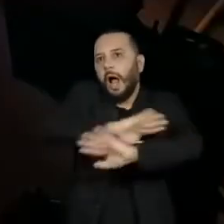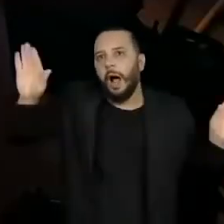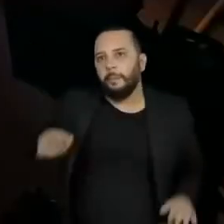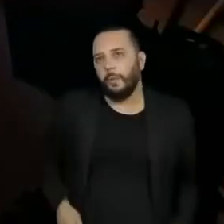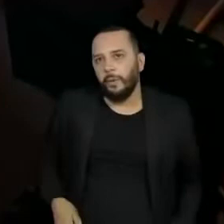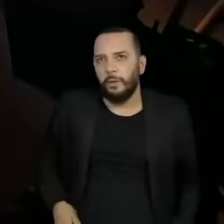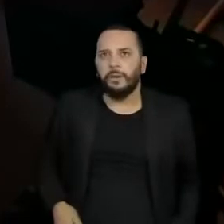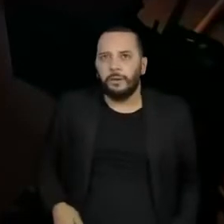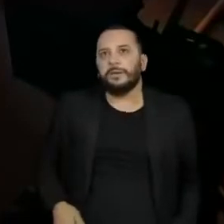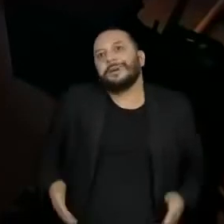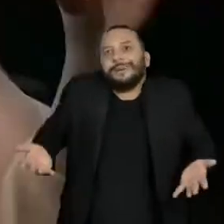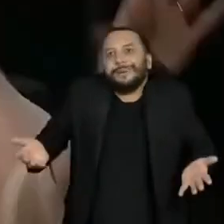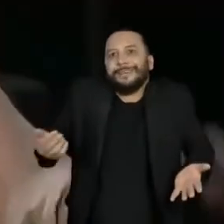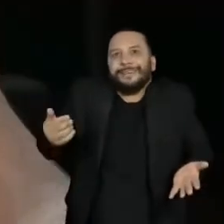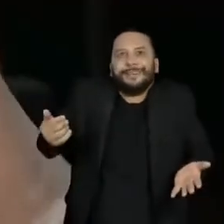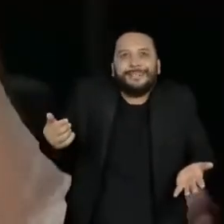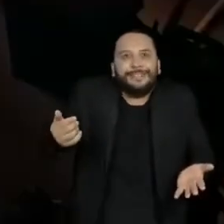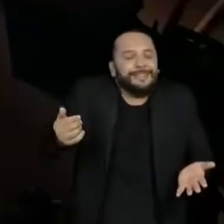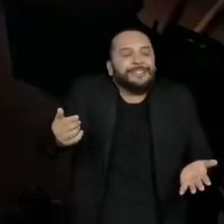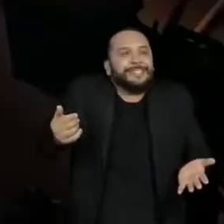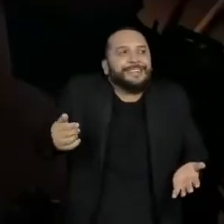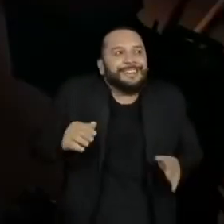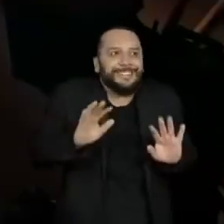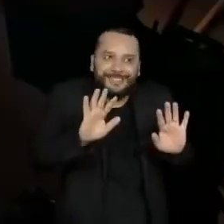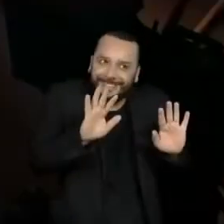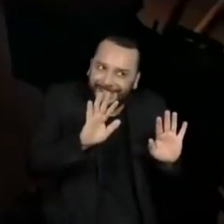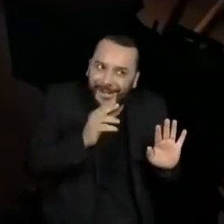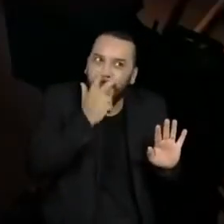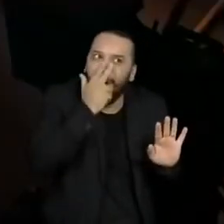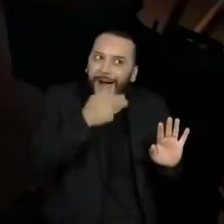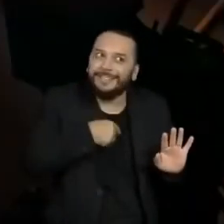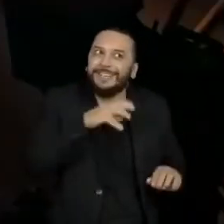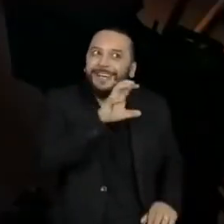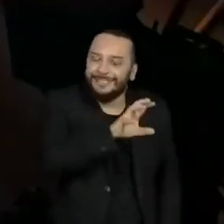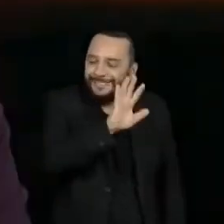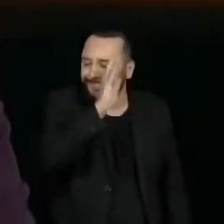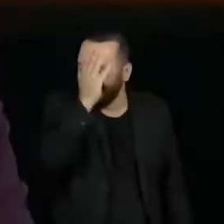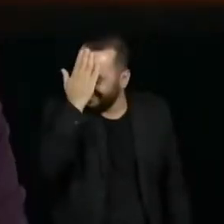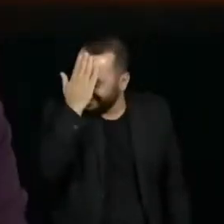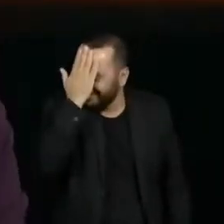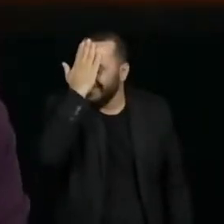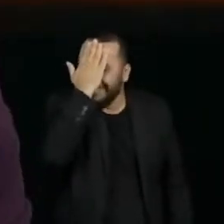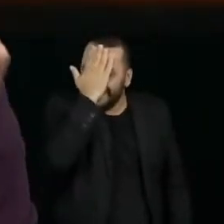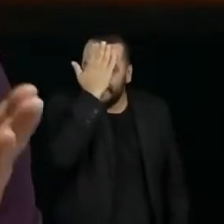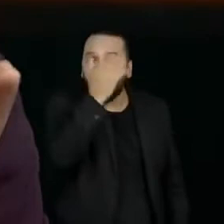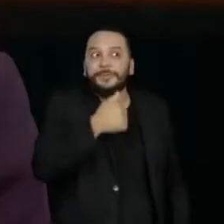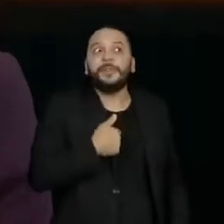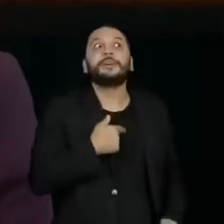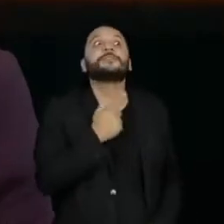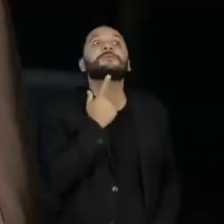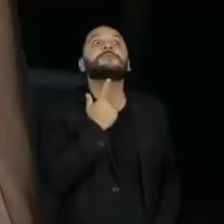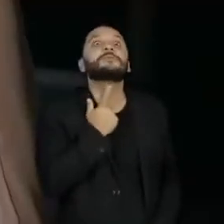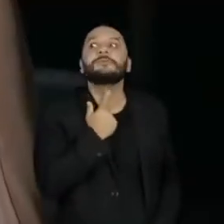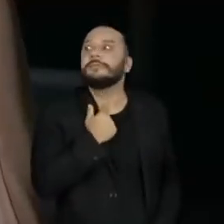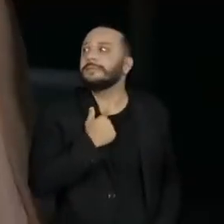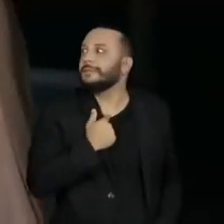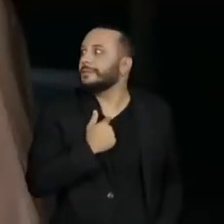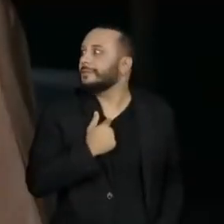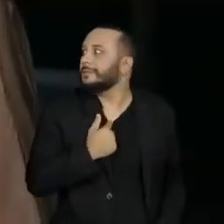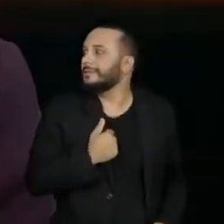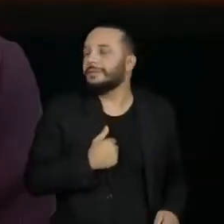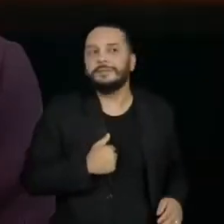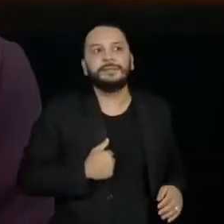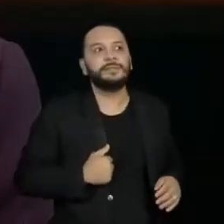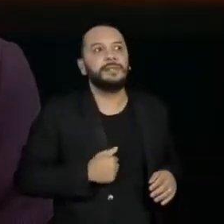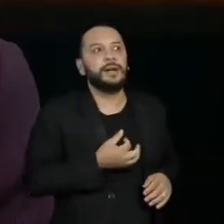Talvez. Vamos eleger ele, quem sabe passa. Talvez seja isso, meu Deus. Será que essa vontade é